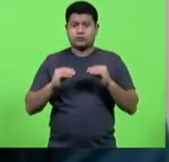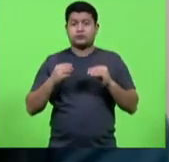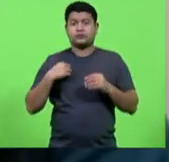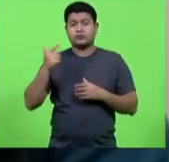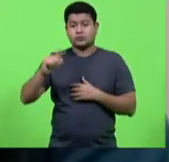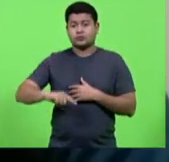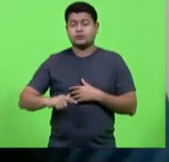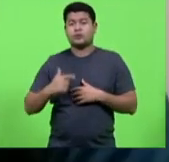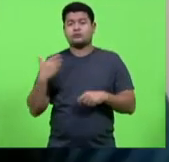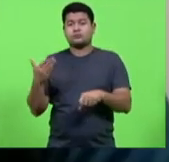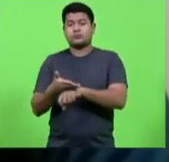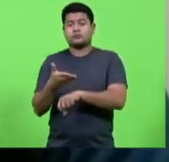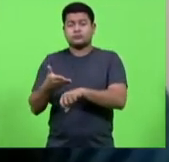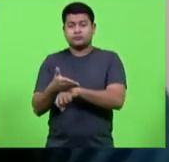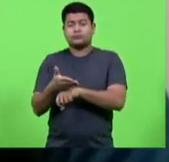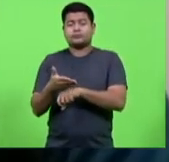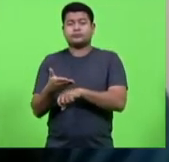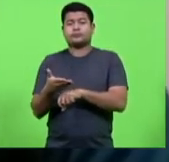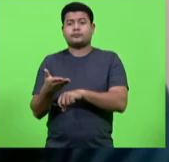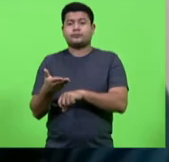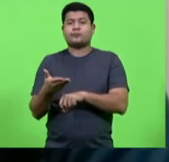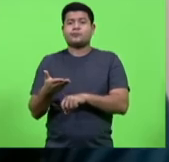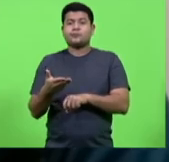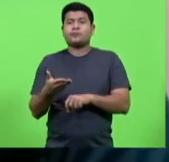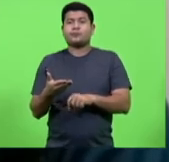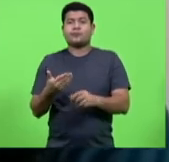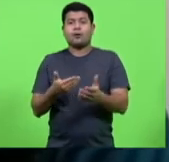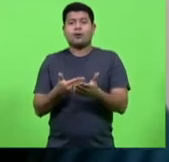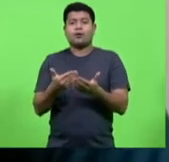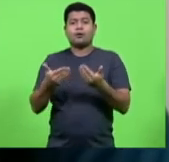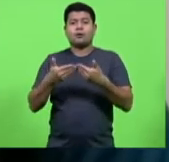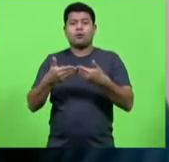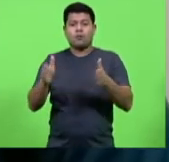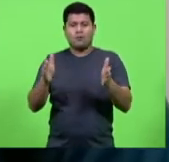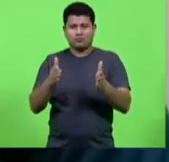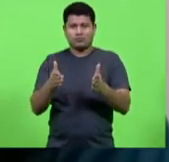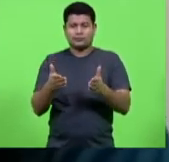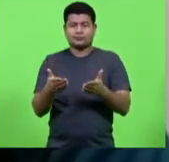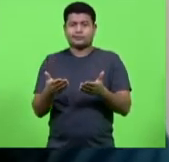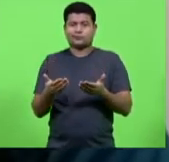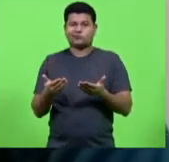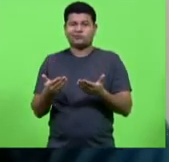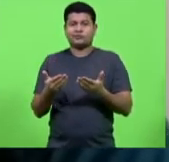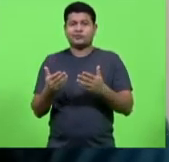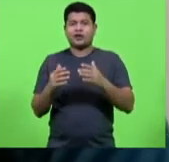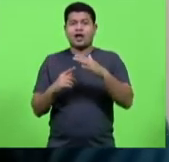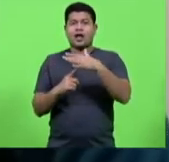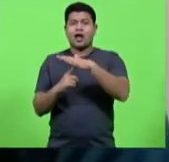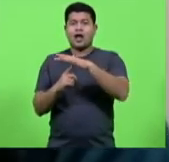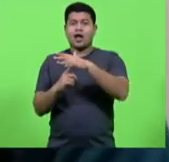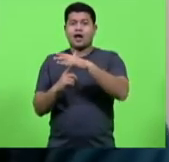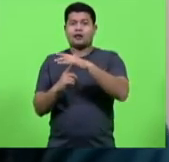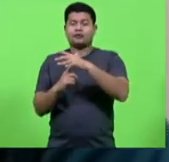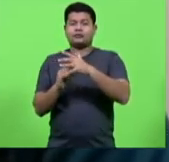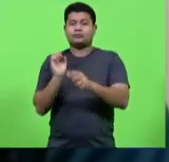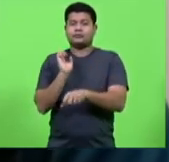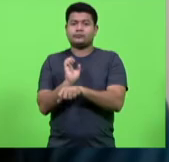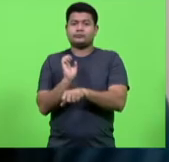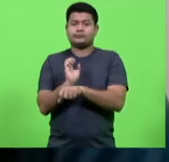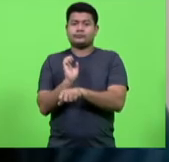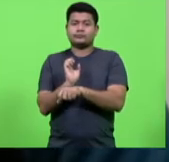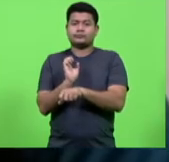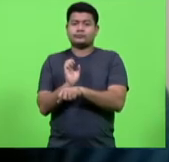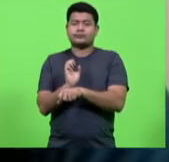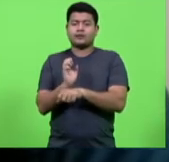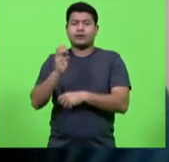vez, participando da abertura da Feira Estadual do